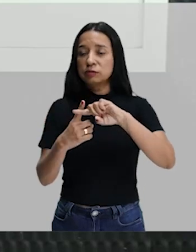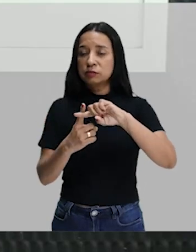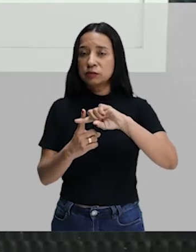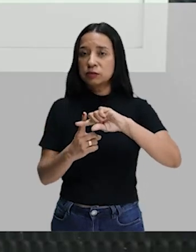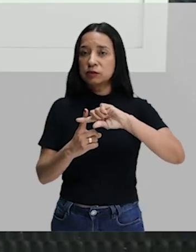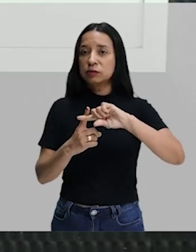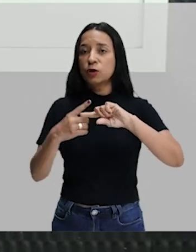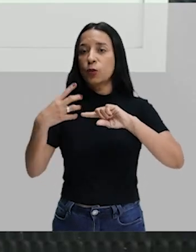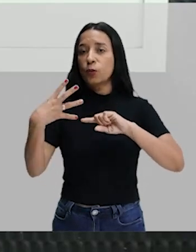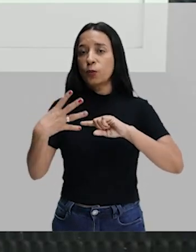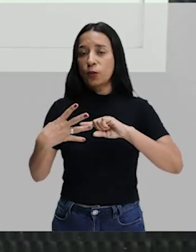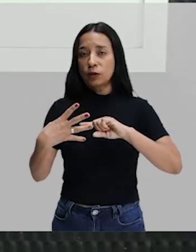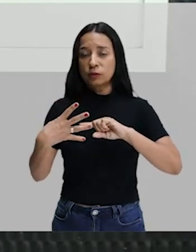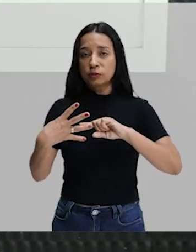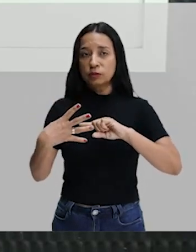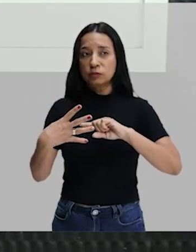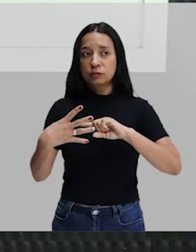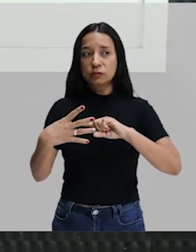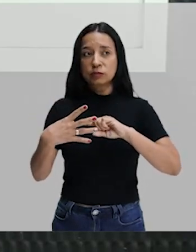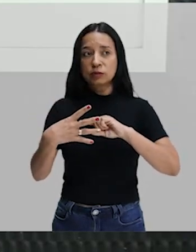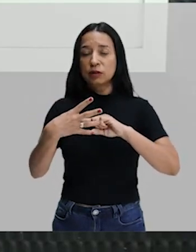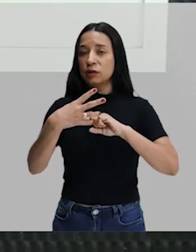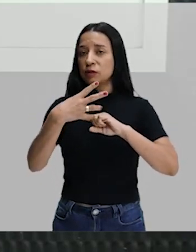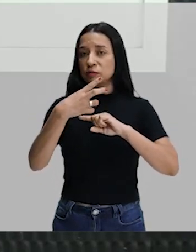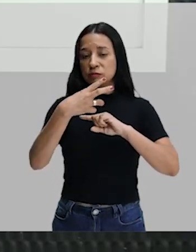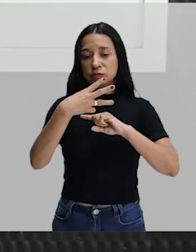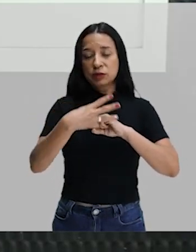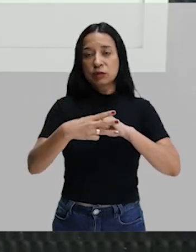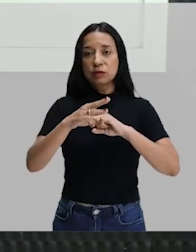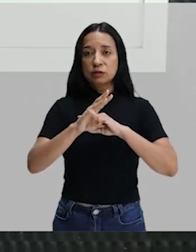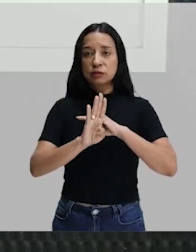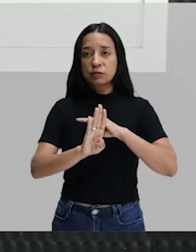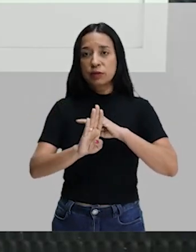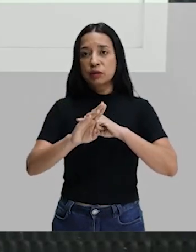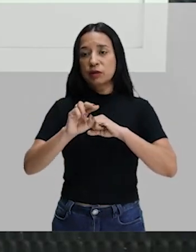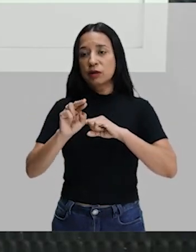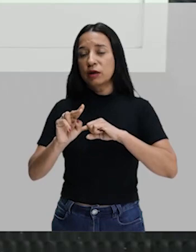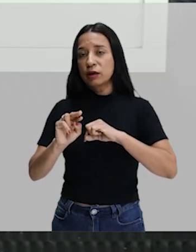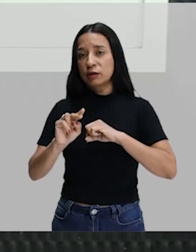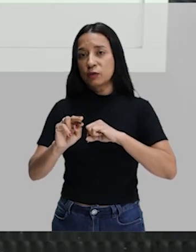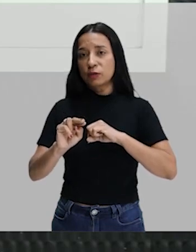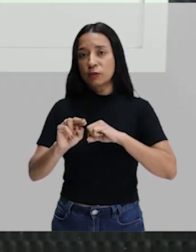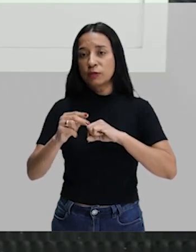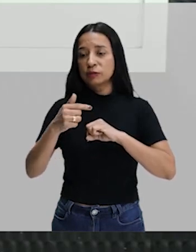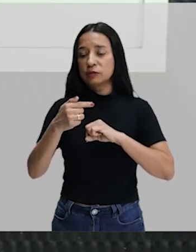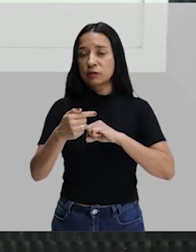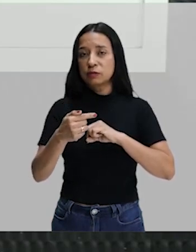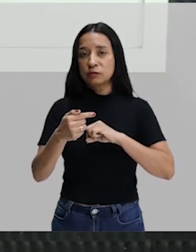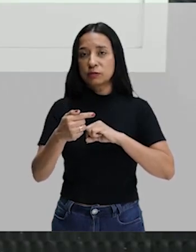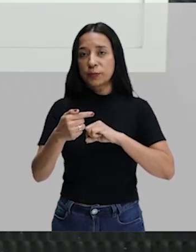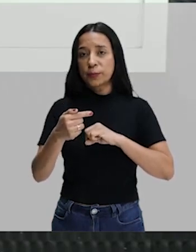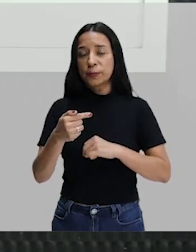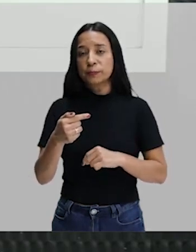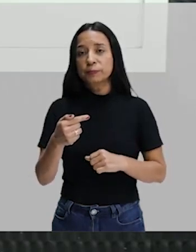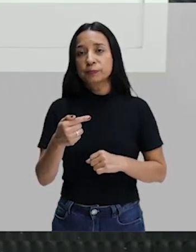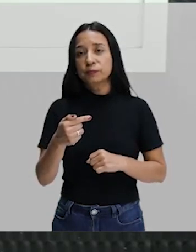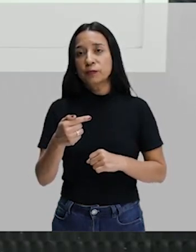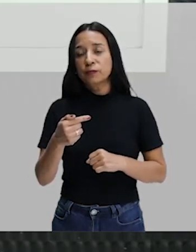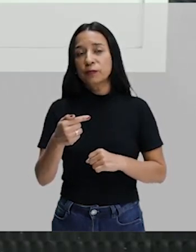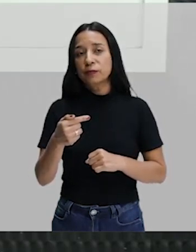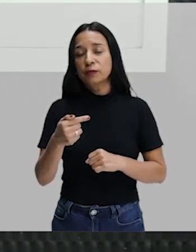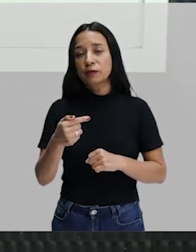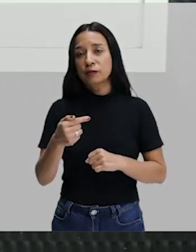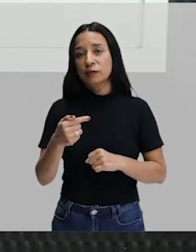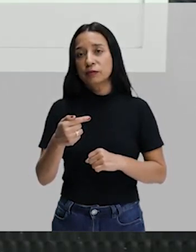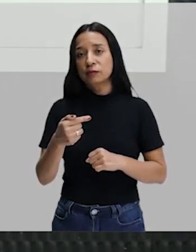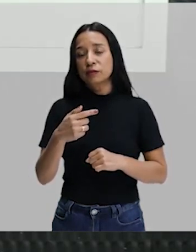Certo? Aí nós temos que o 3b vai ser igual a 7. É isso? E nós temos